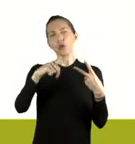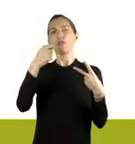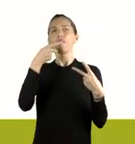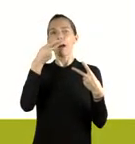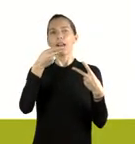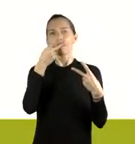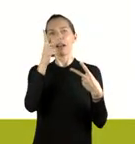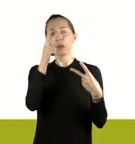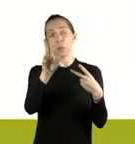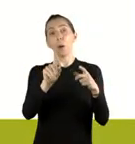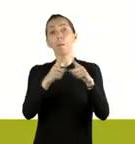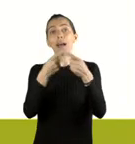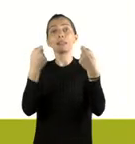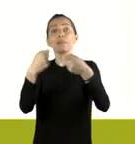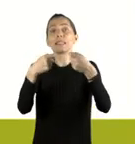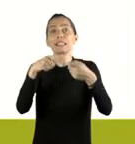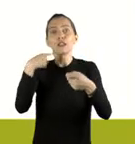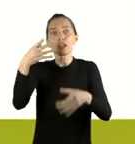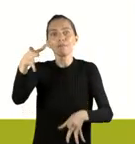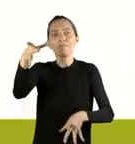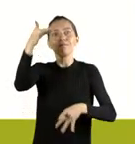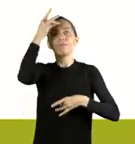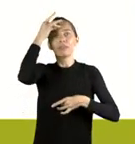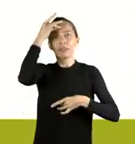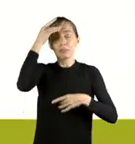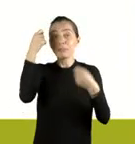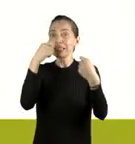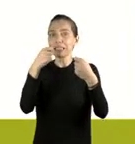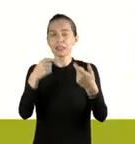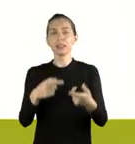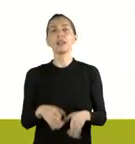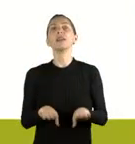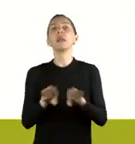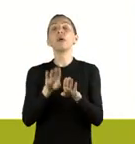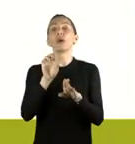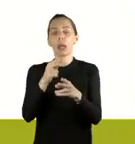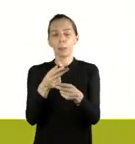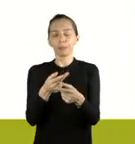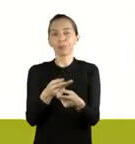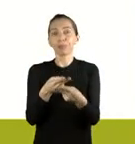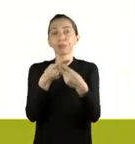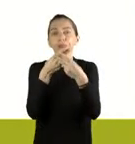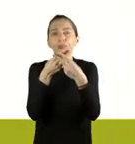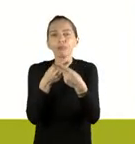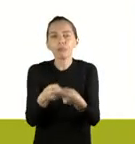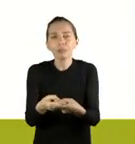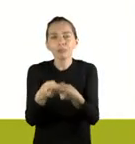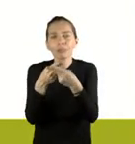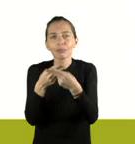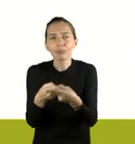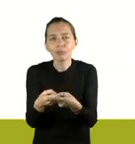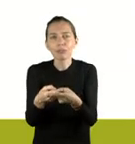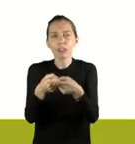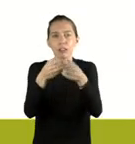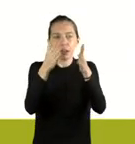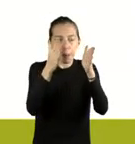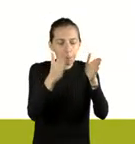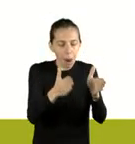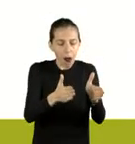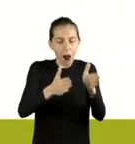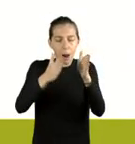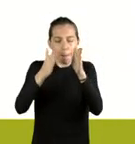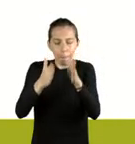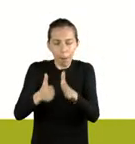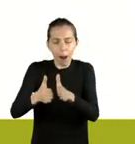necessário. Tenha paciência e disciplina. Mas aquele mês eu não vou conseguir guardar,